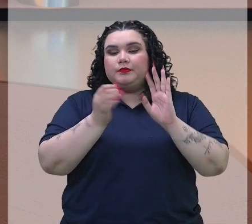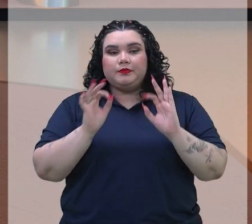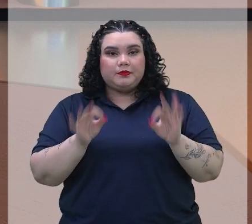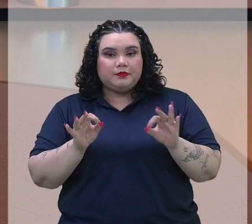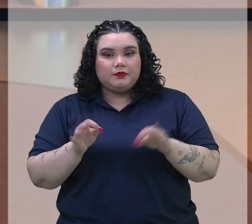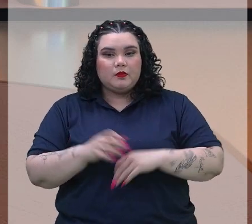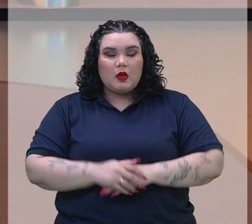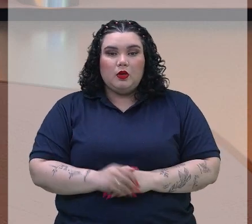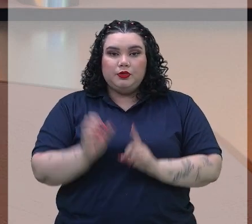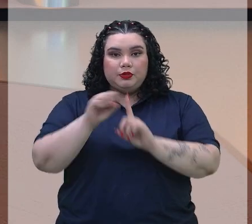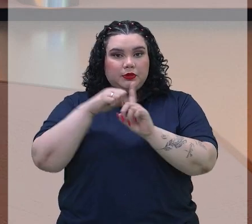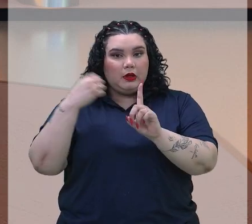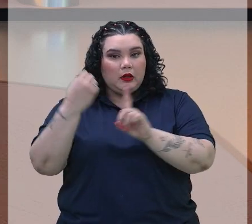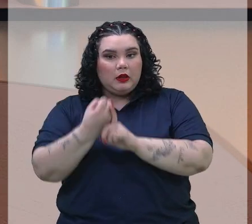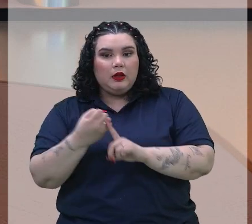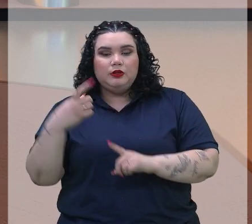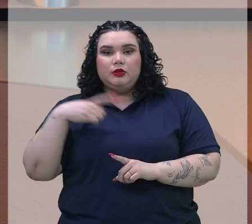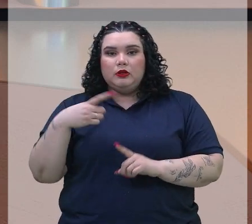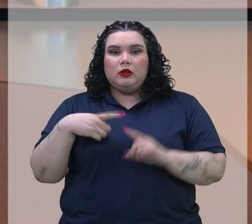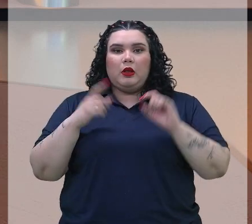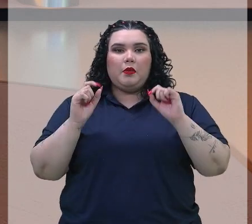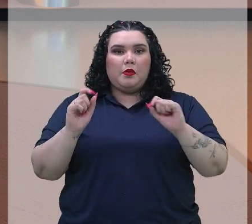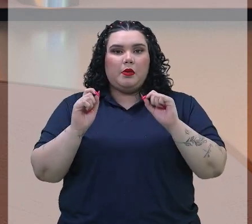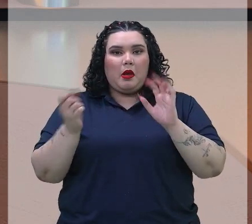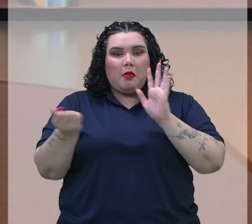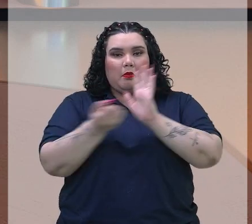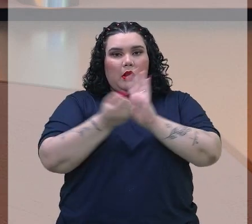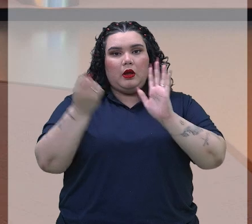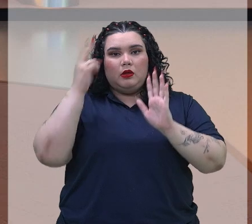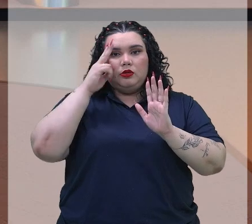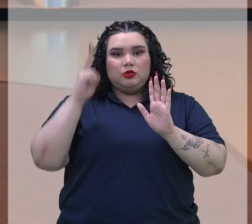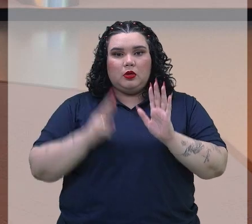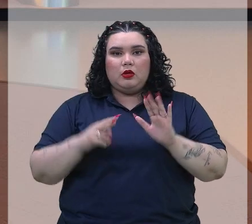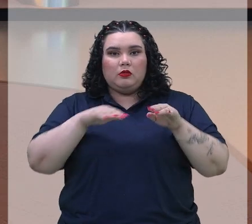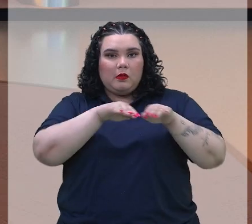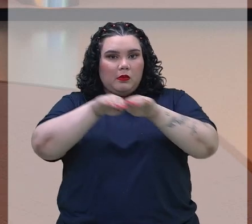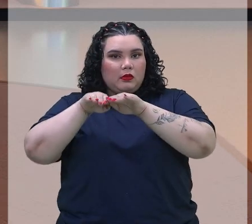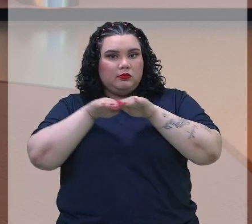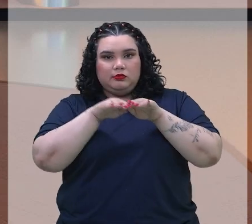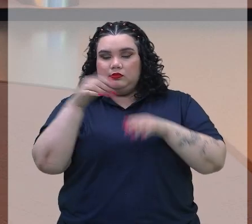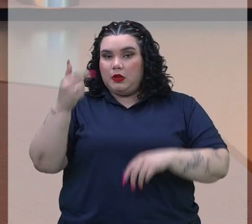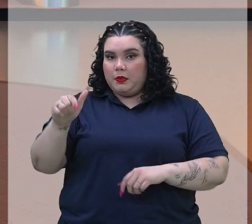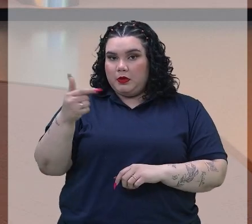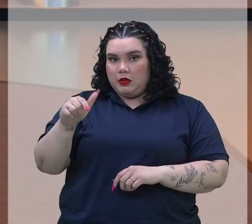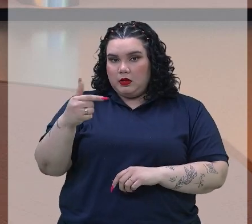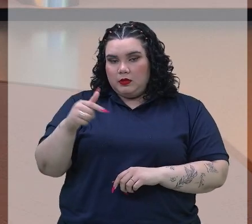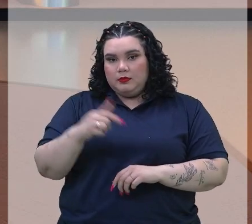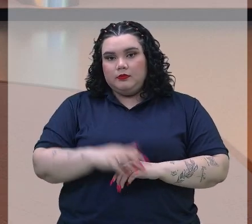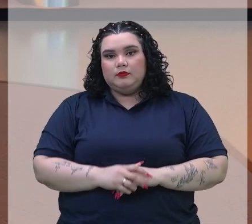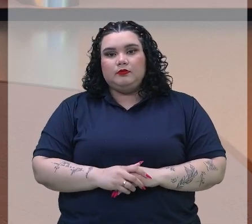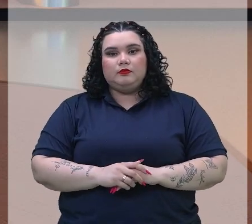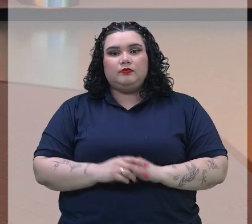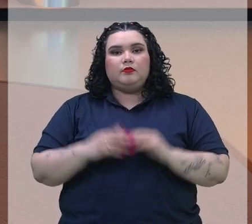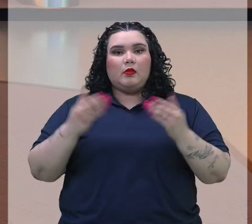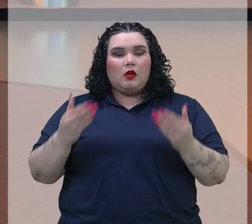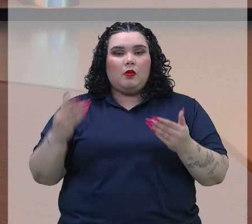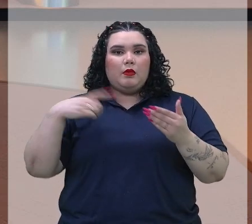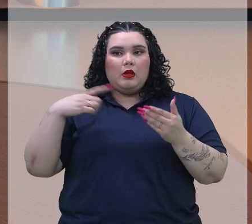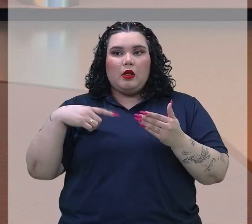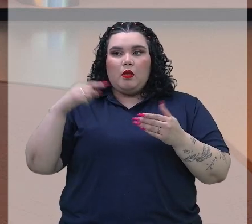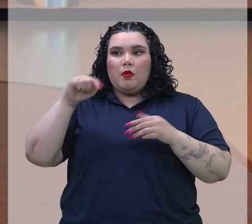era marcada por privilégios e também desigualdades, tá, gente? Privilégio por parte da nobreza e do clero